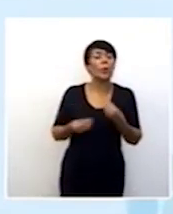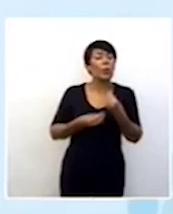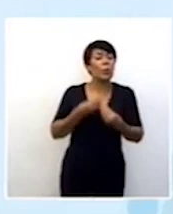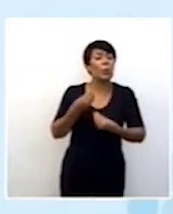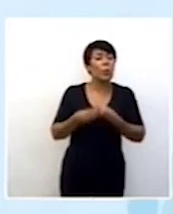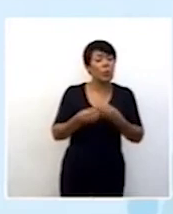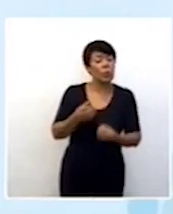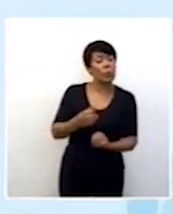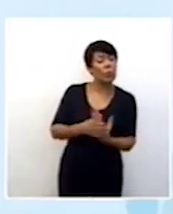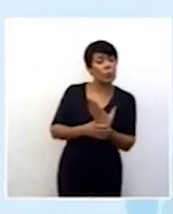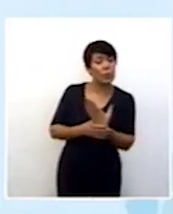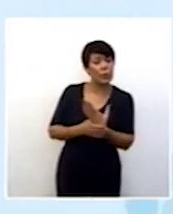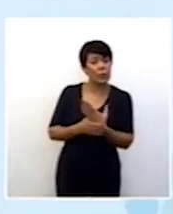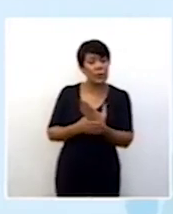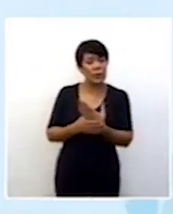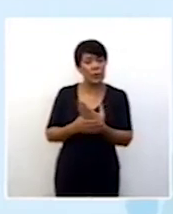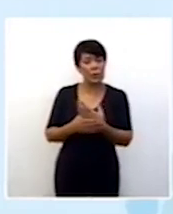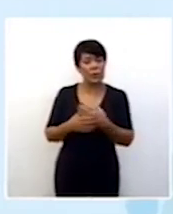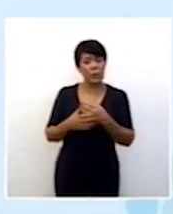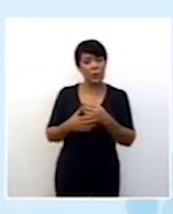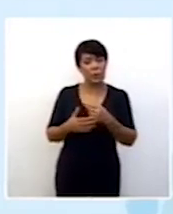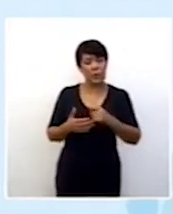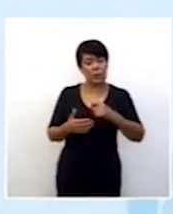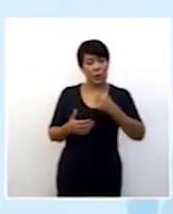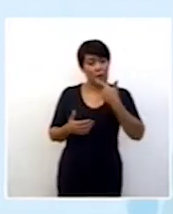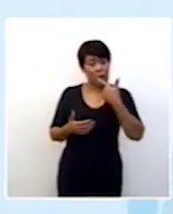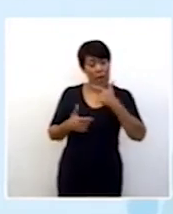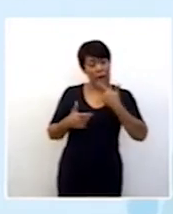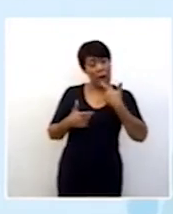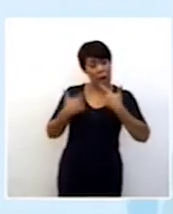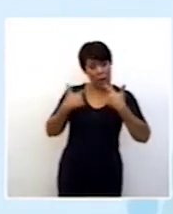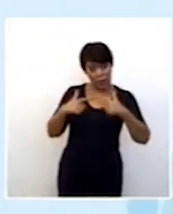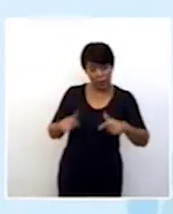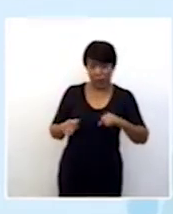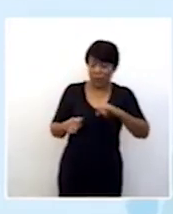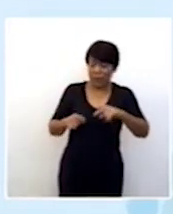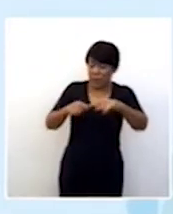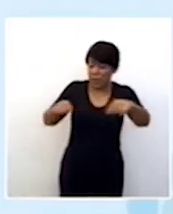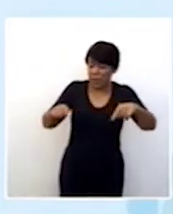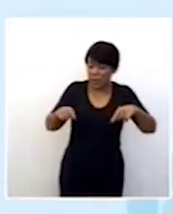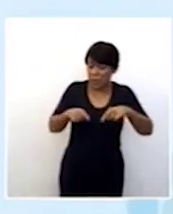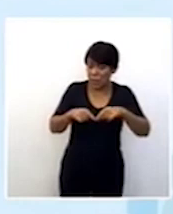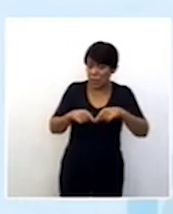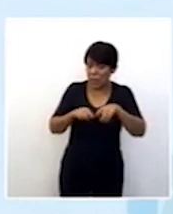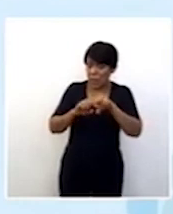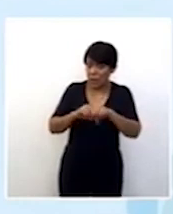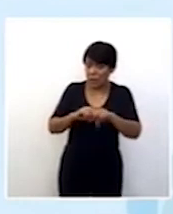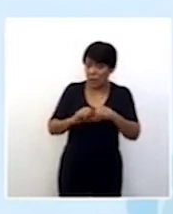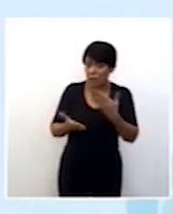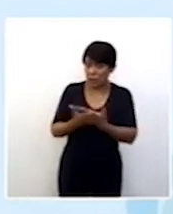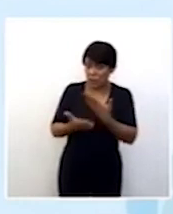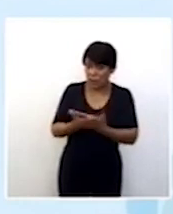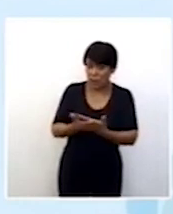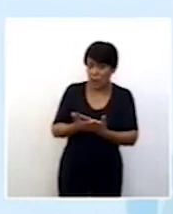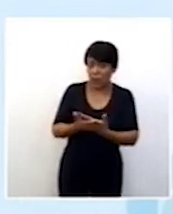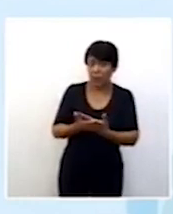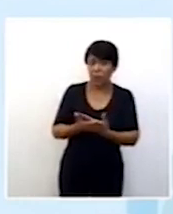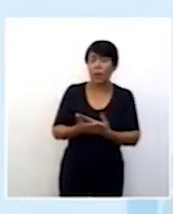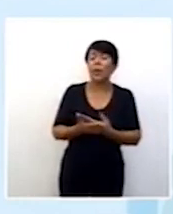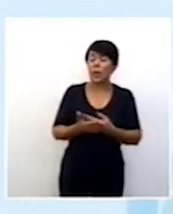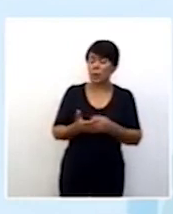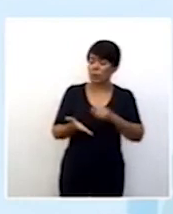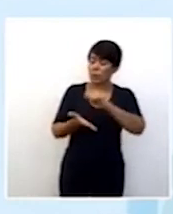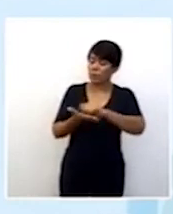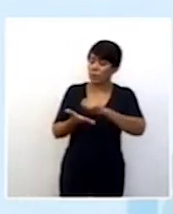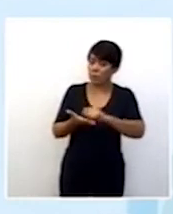sendo produzida a linguagem. Se eu estou numa sala de aula, eu vou produzir em linguagem formal,